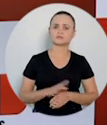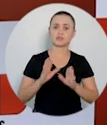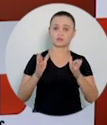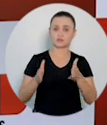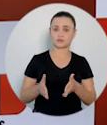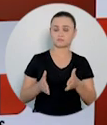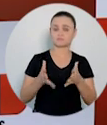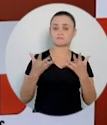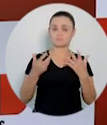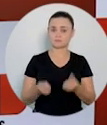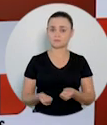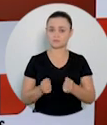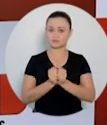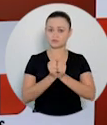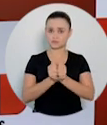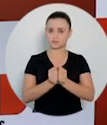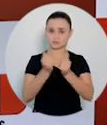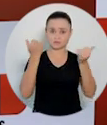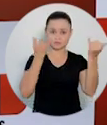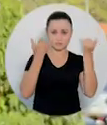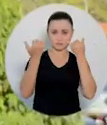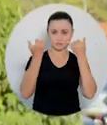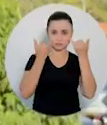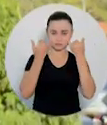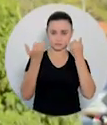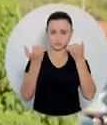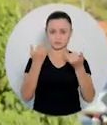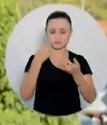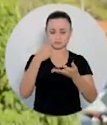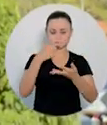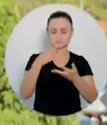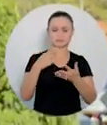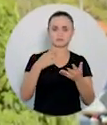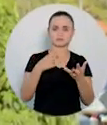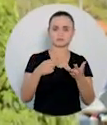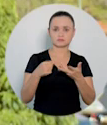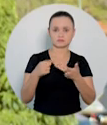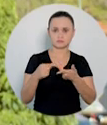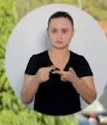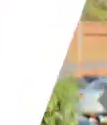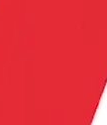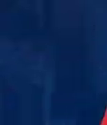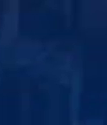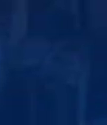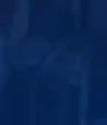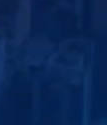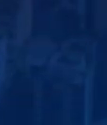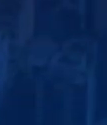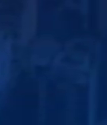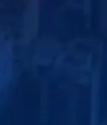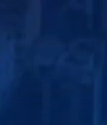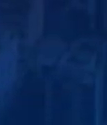a concretização da Delegacia 24 Horas. Vamos fazer um giro de informações?